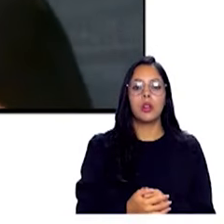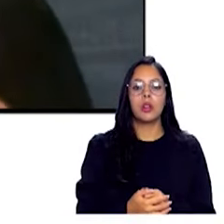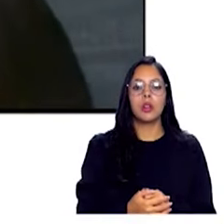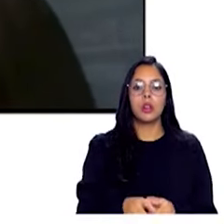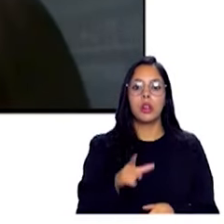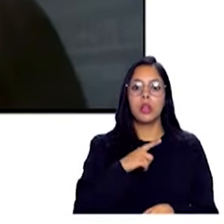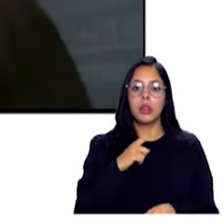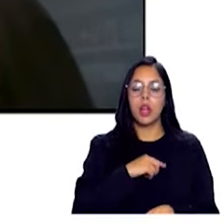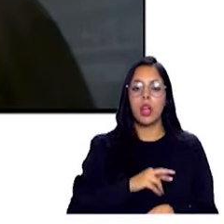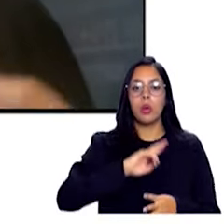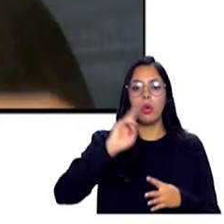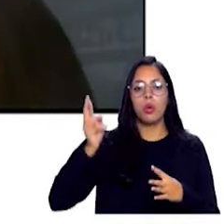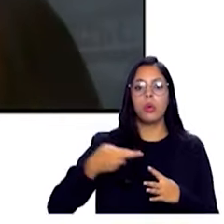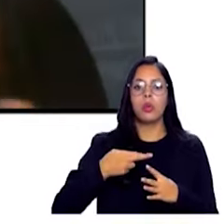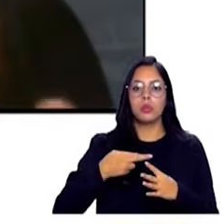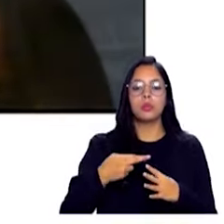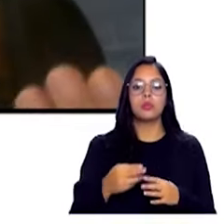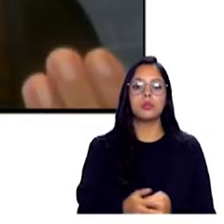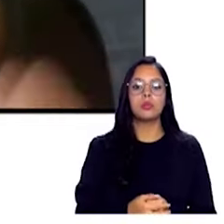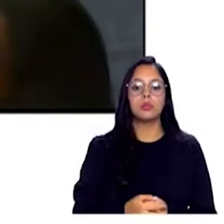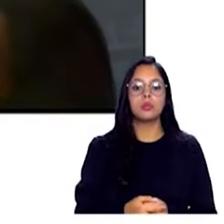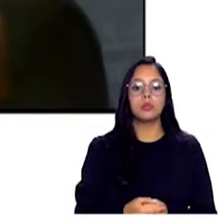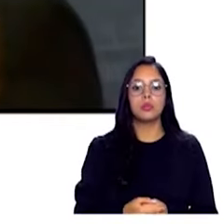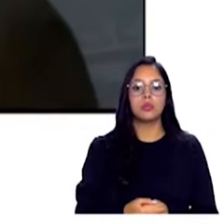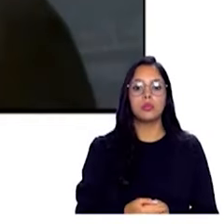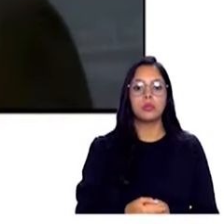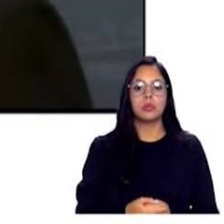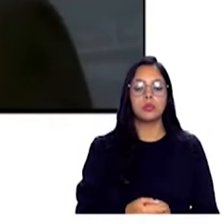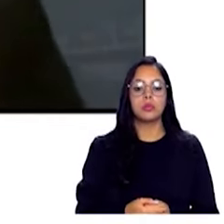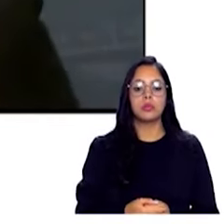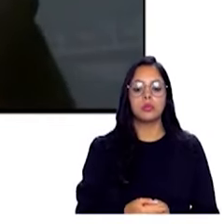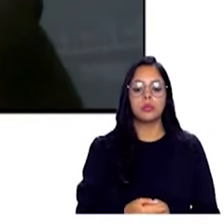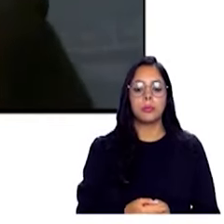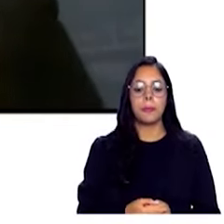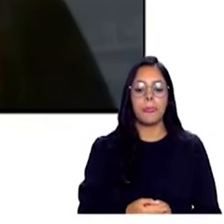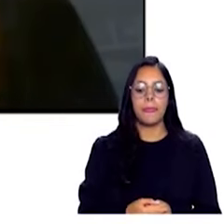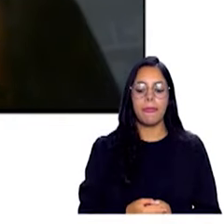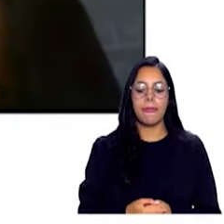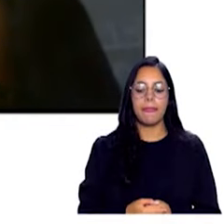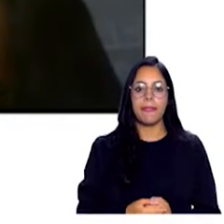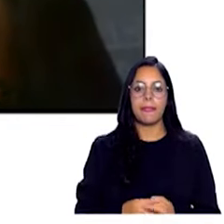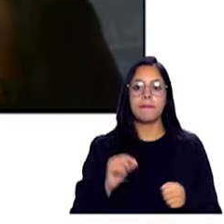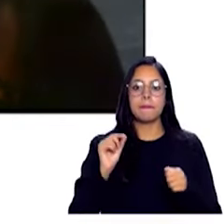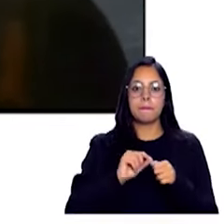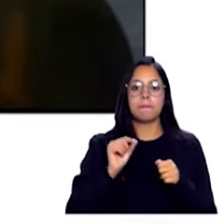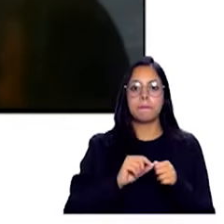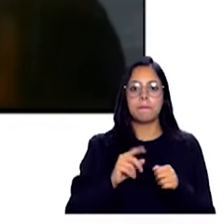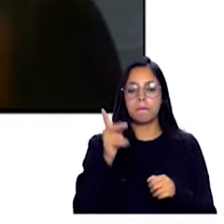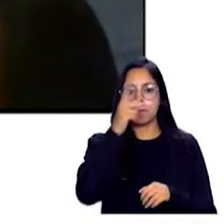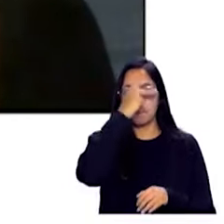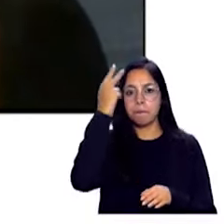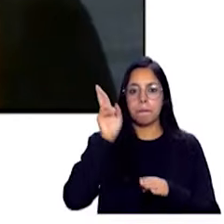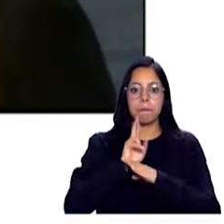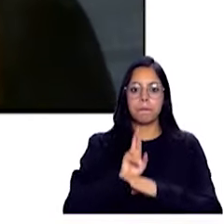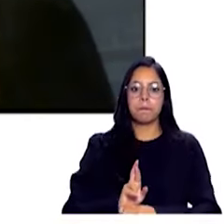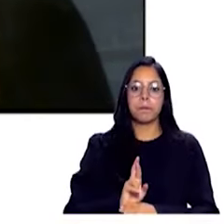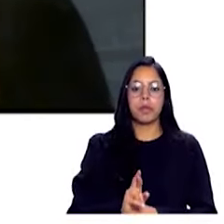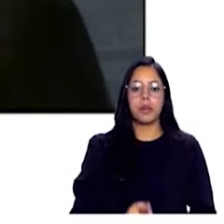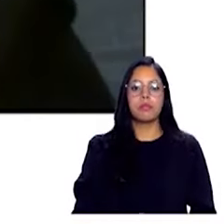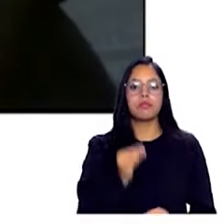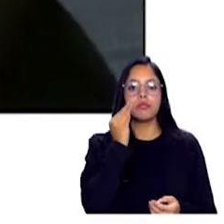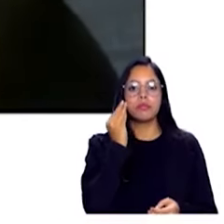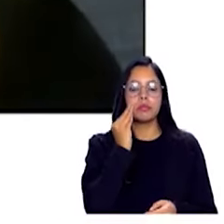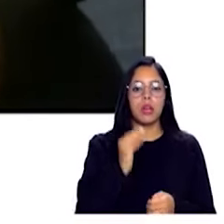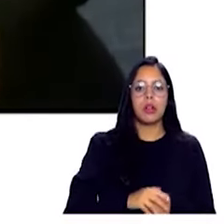recurso né dessa razão que faz com que o recorrente tente que a matéria seja